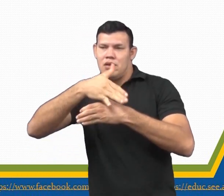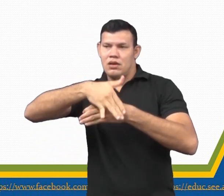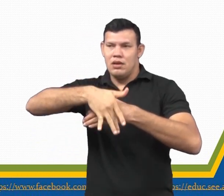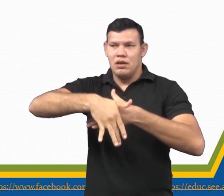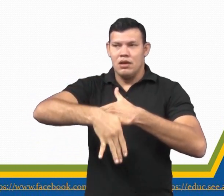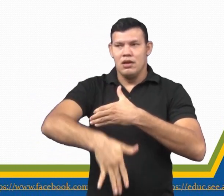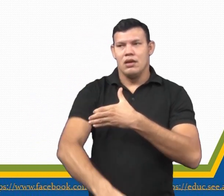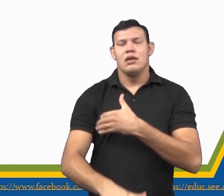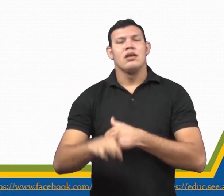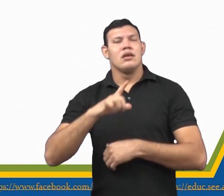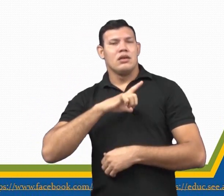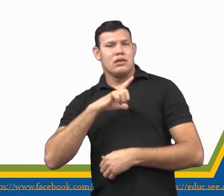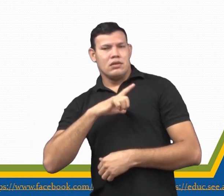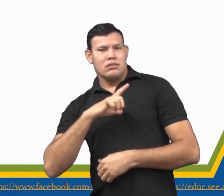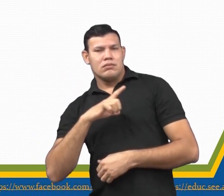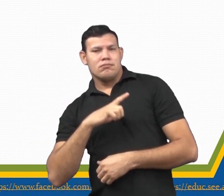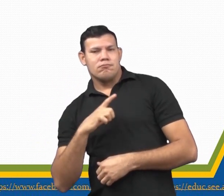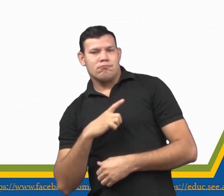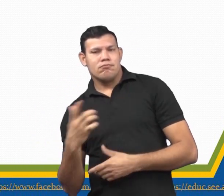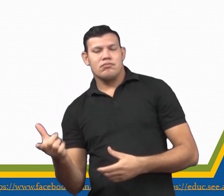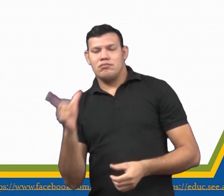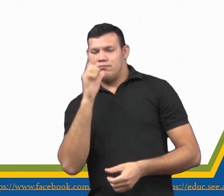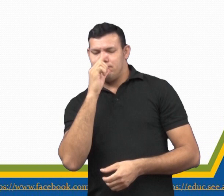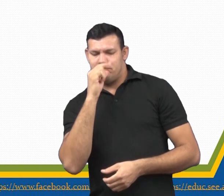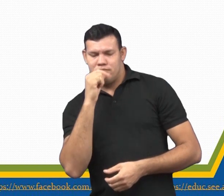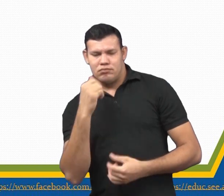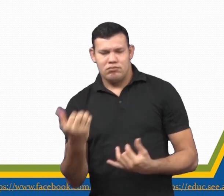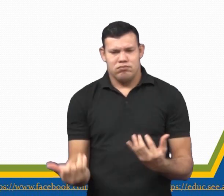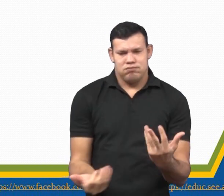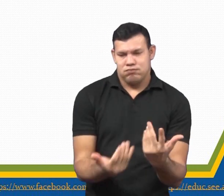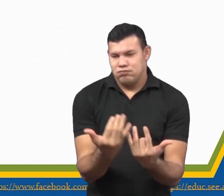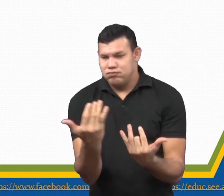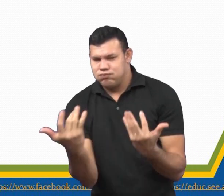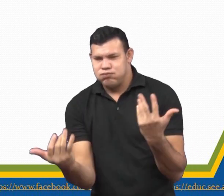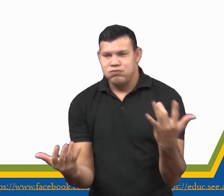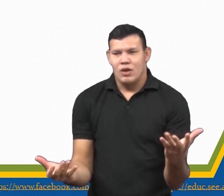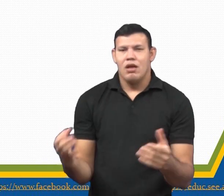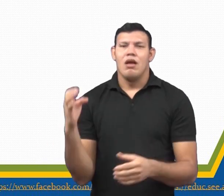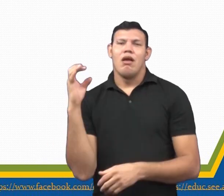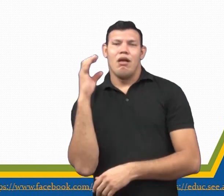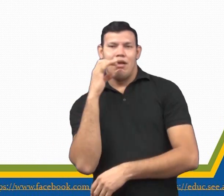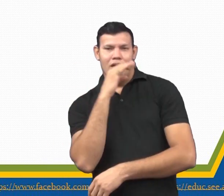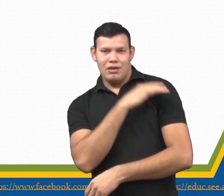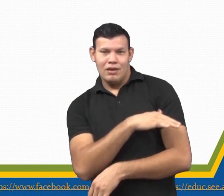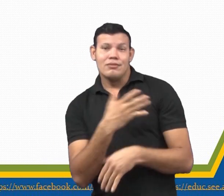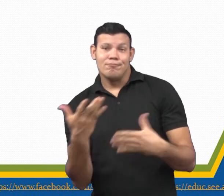imagens, apenas 2 para refletir isso que a gente quis passar para vocês. É claro